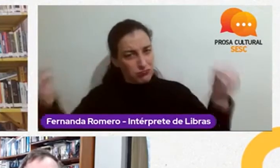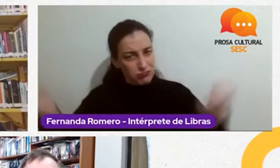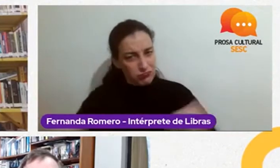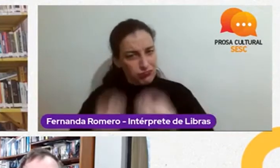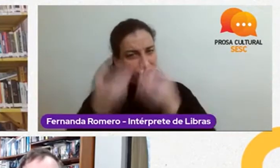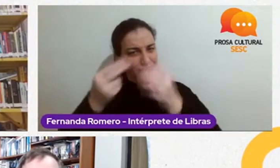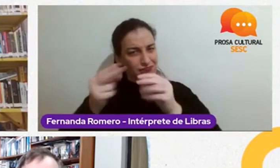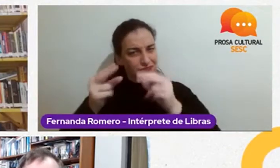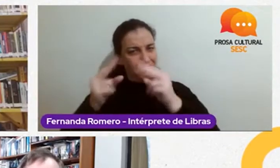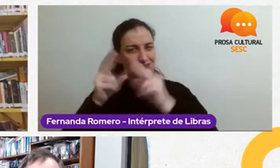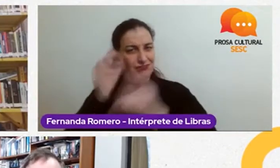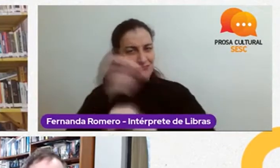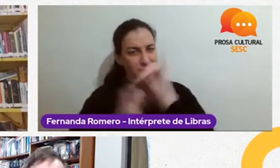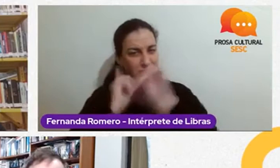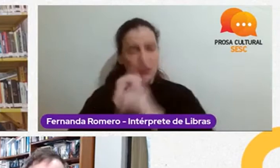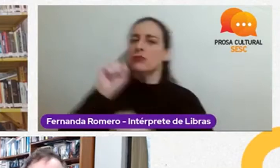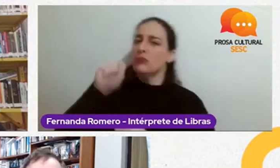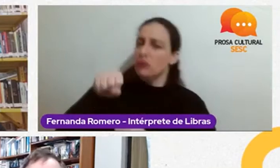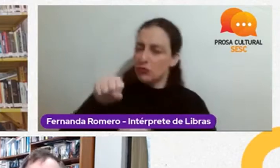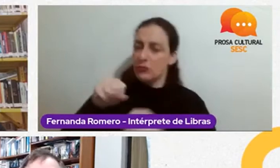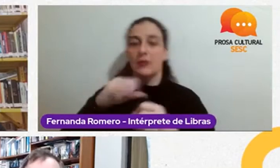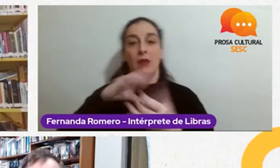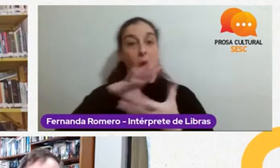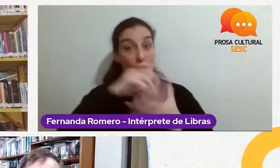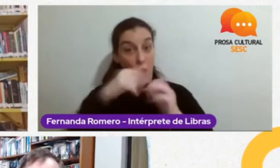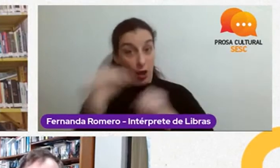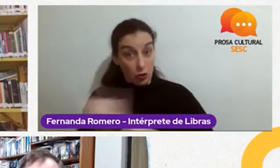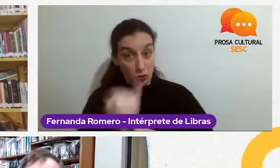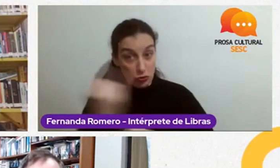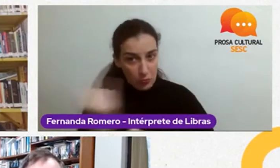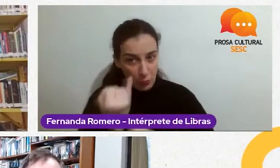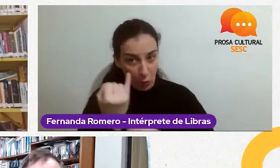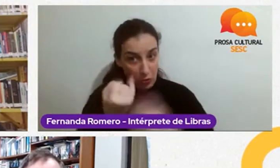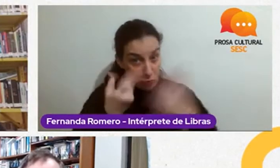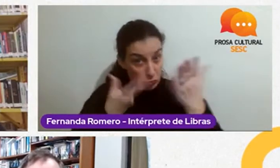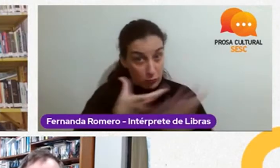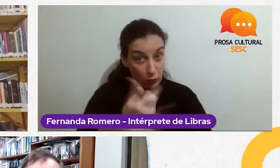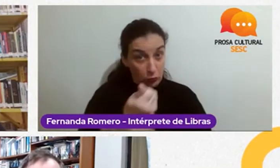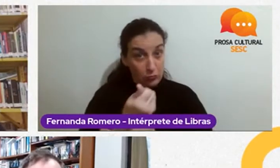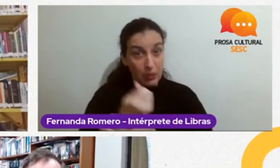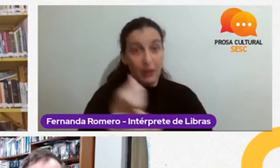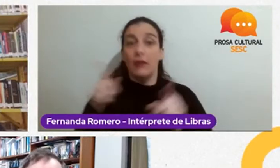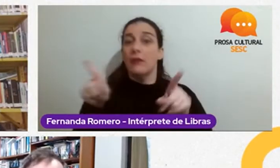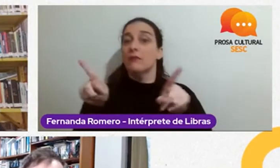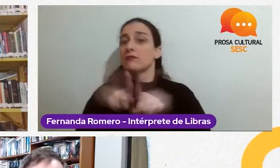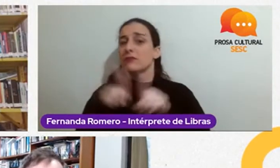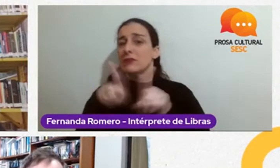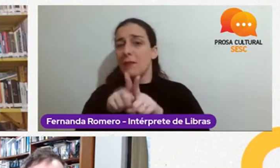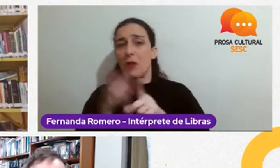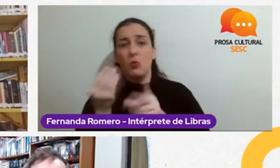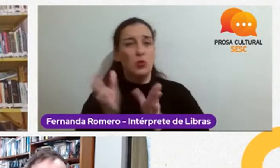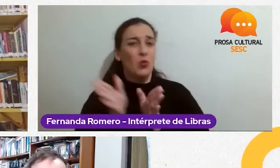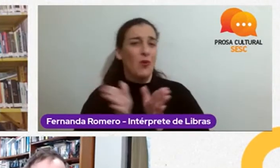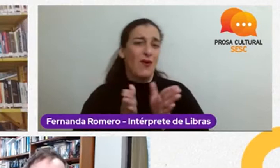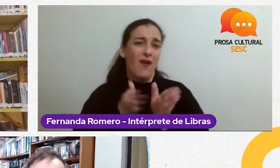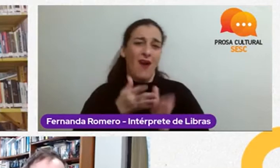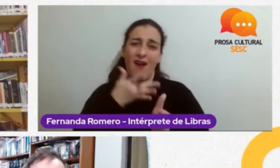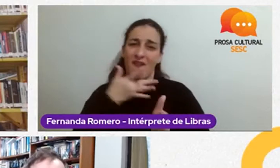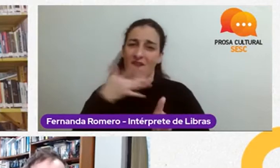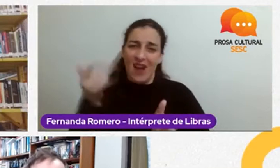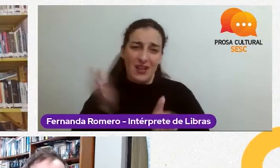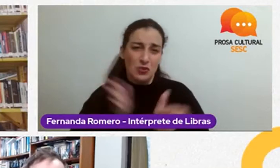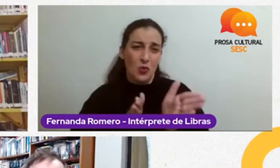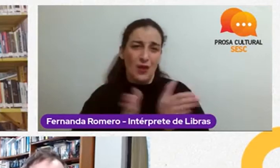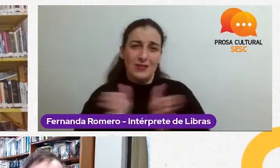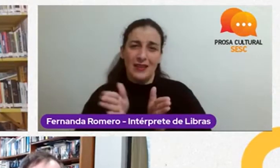pessoas, além da arte ter sido importante enquanto consumo, ela se tornou muito acessível. E isso é uma coisa